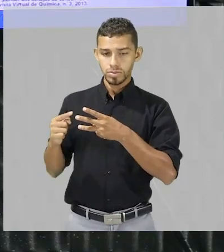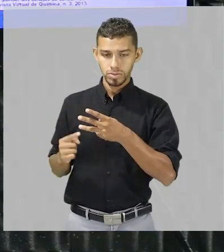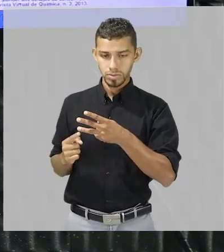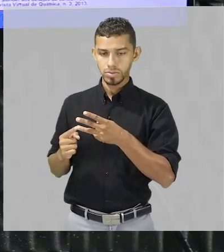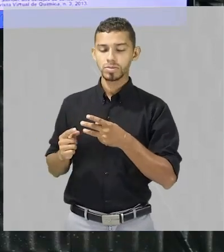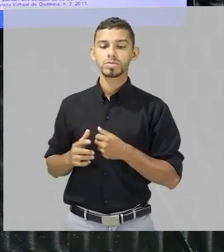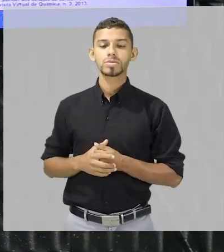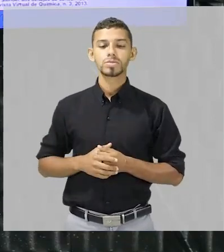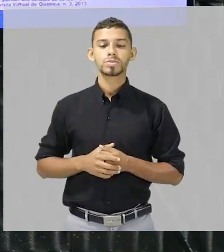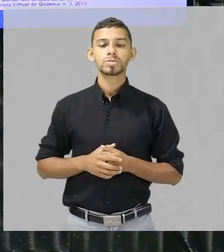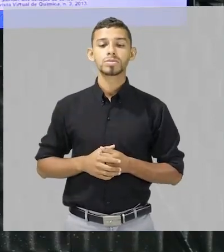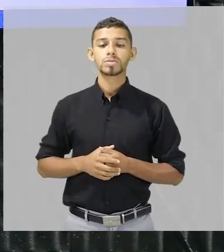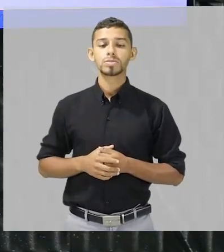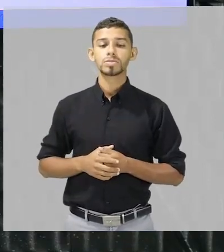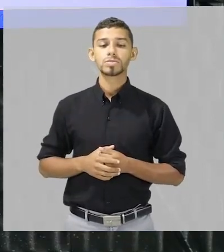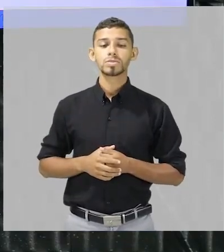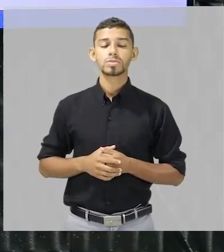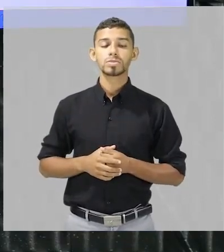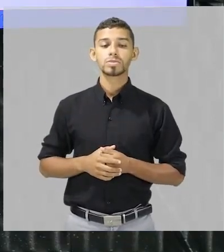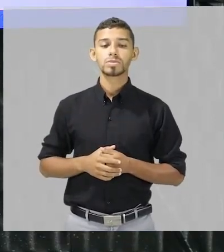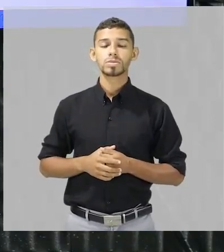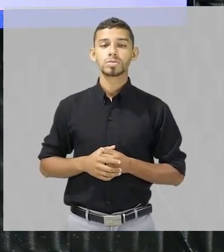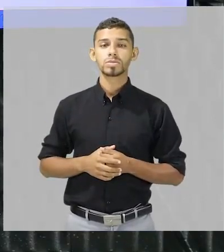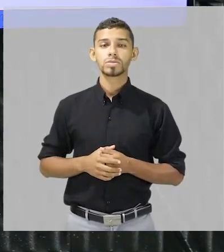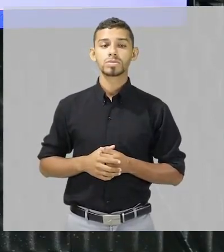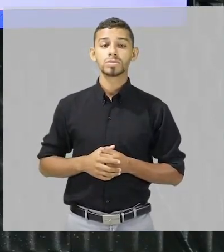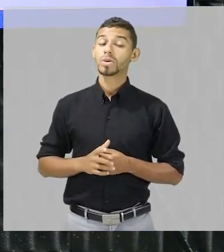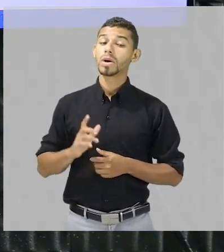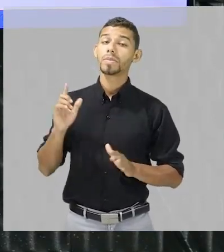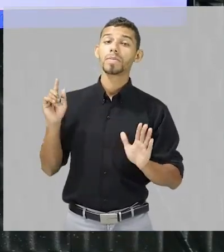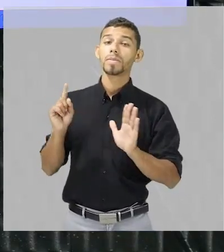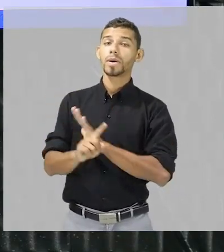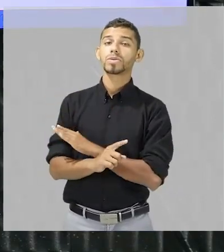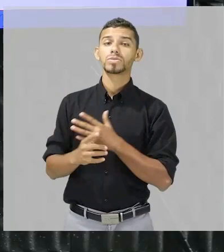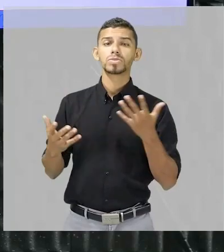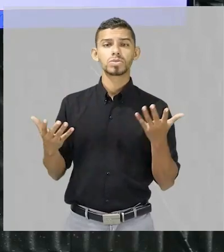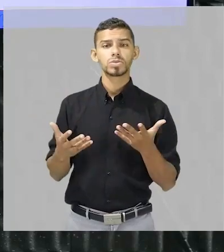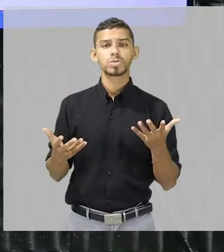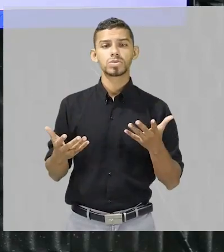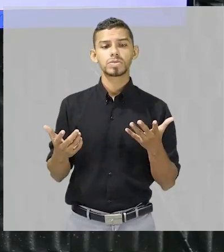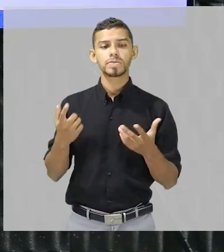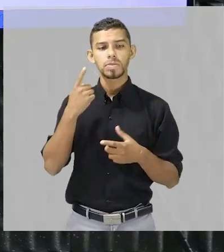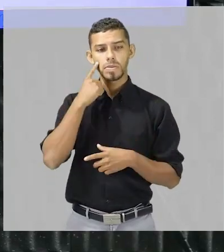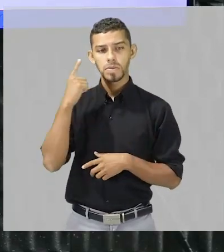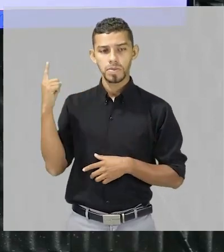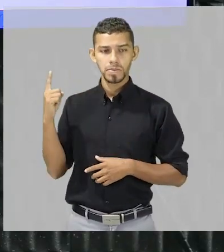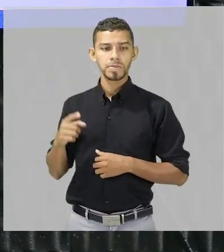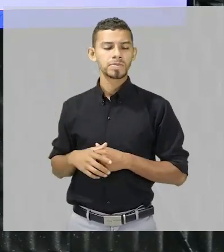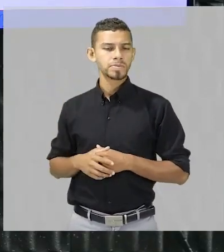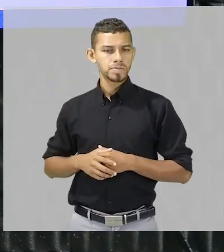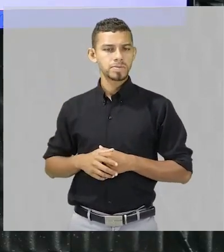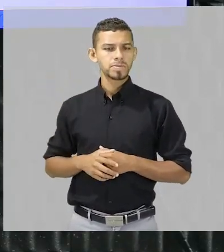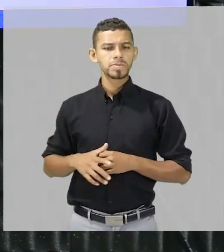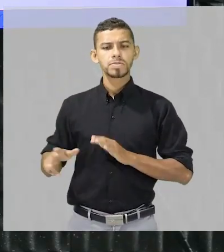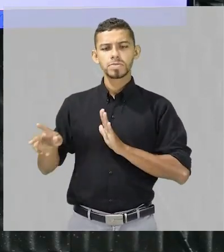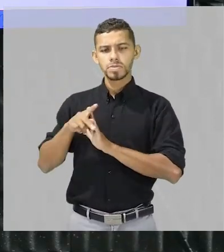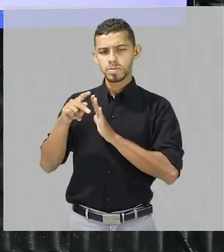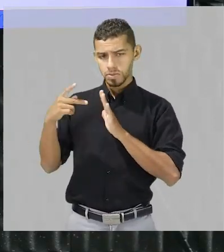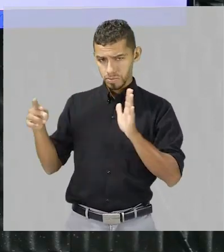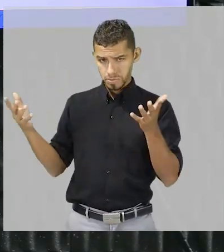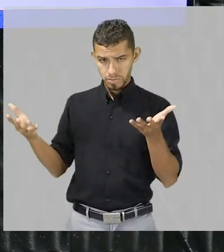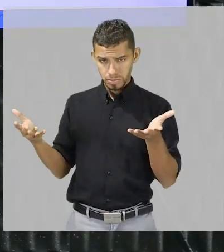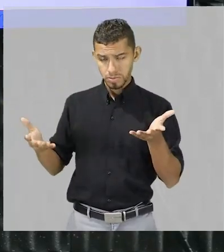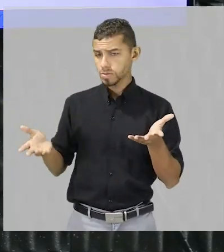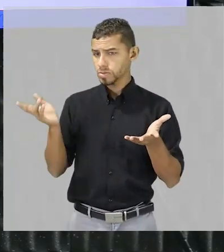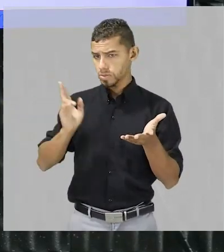na laranja. Tá bom? Pergunta ou comando da questão. A propriedade comum